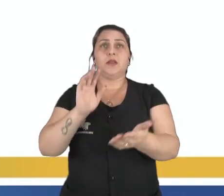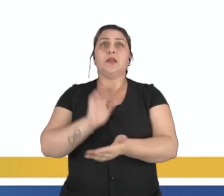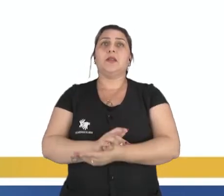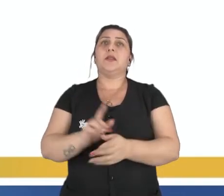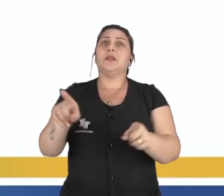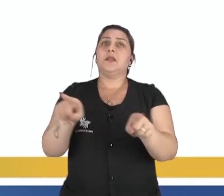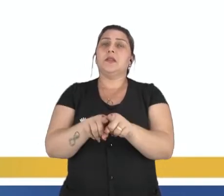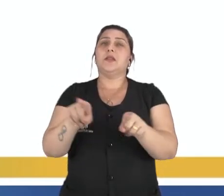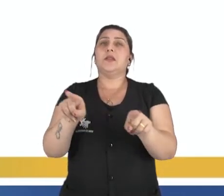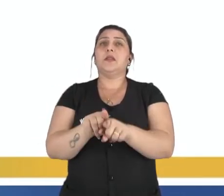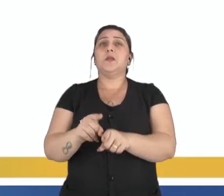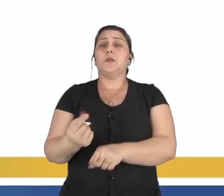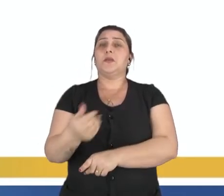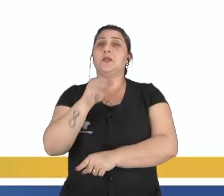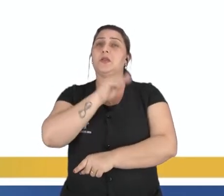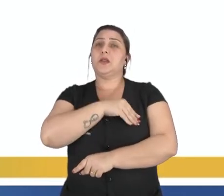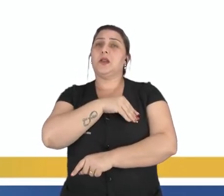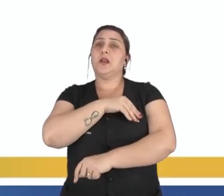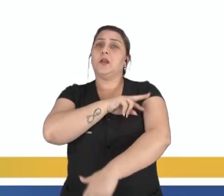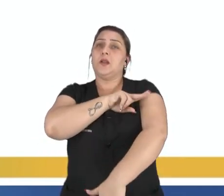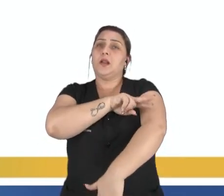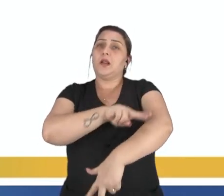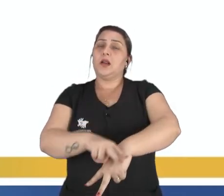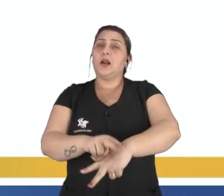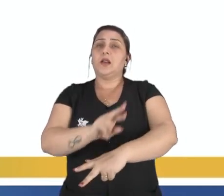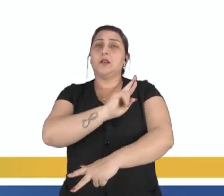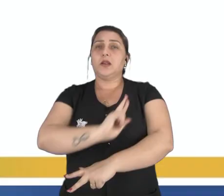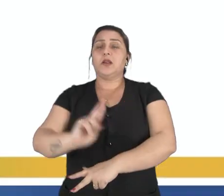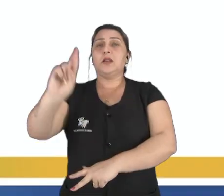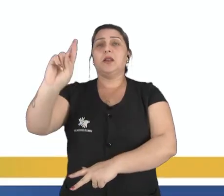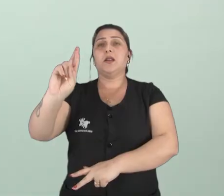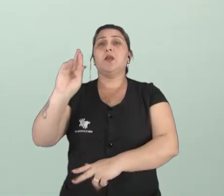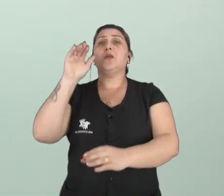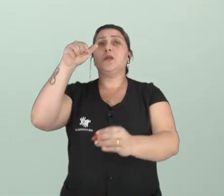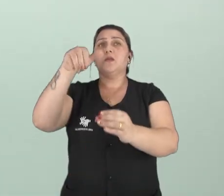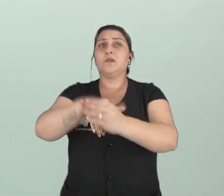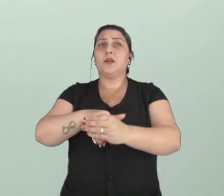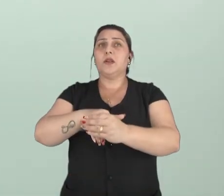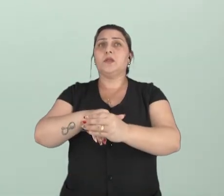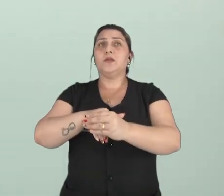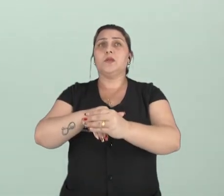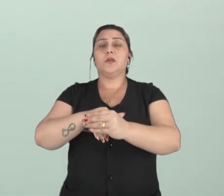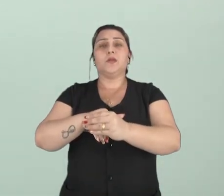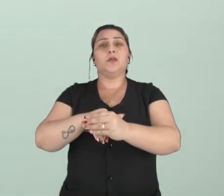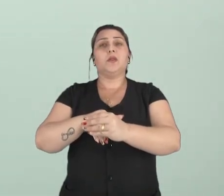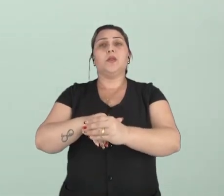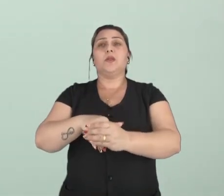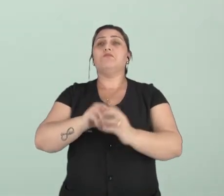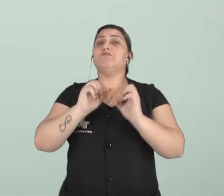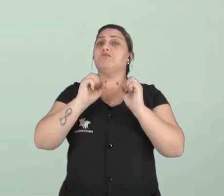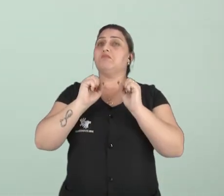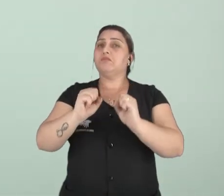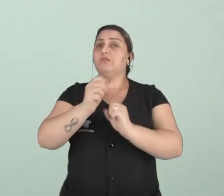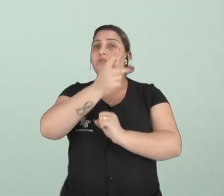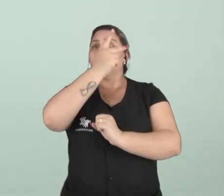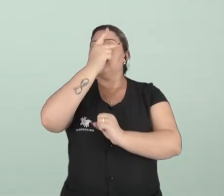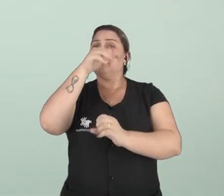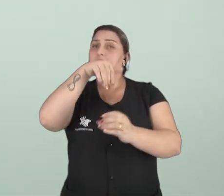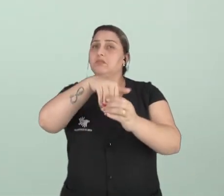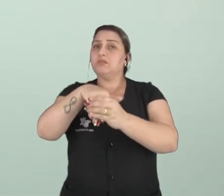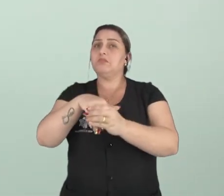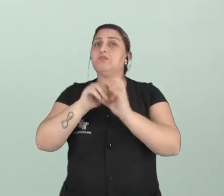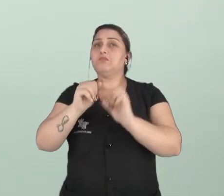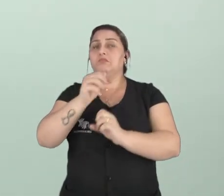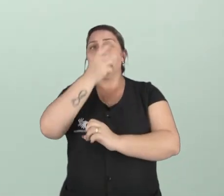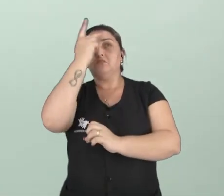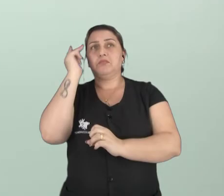considerar questões como renda, raça ou religião, né? A gente tem, então, o voto universal. Pessoal, para a gente terminar essa discussão, a gente tem uma questão